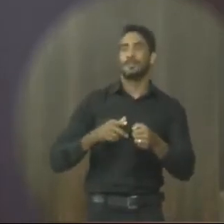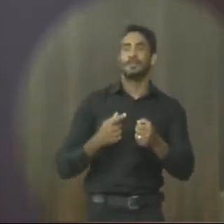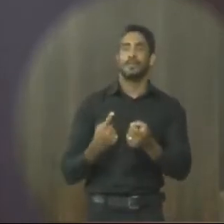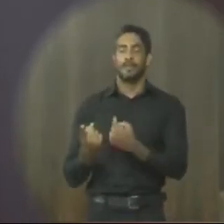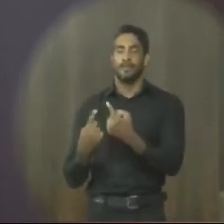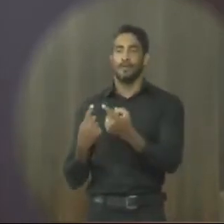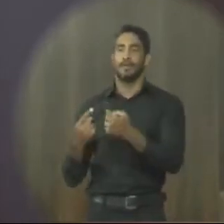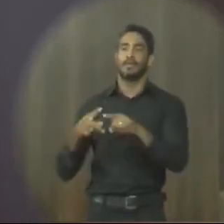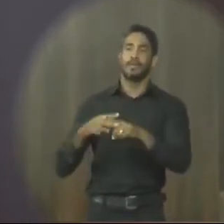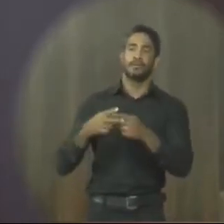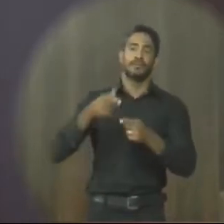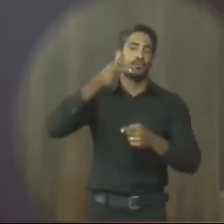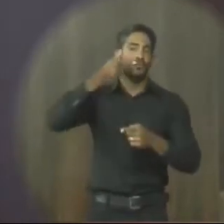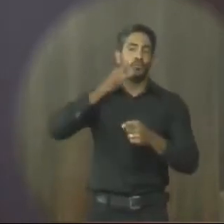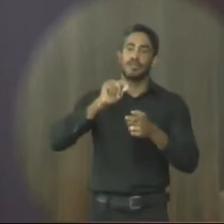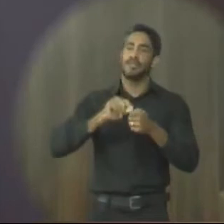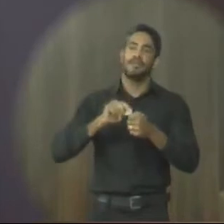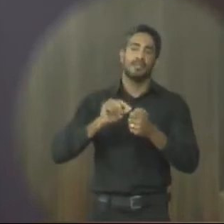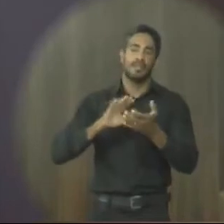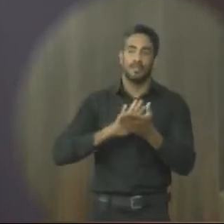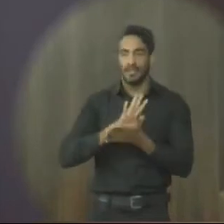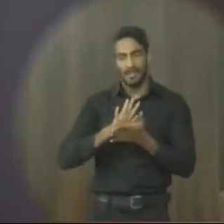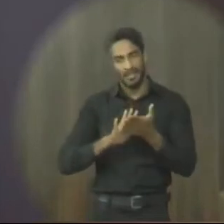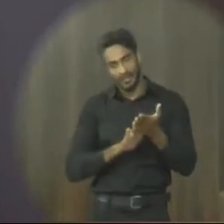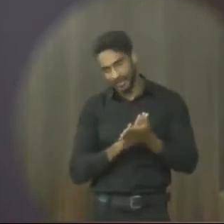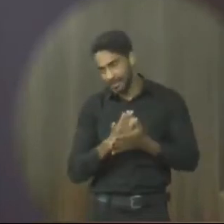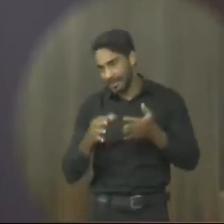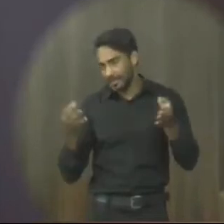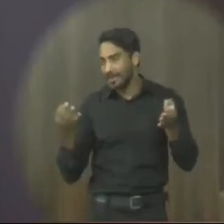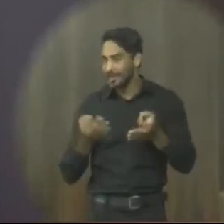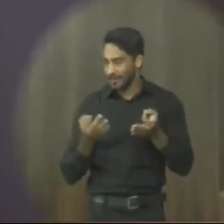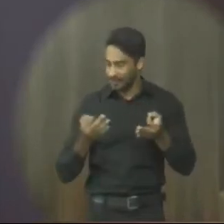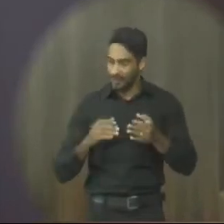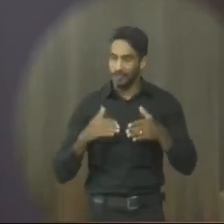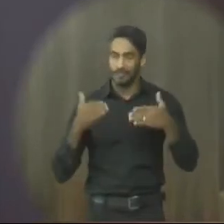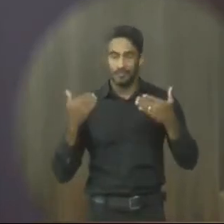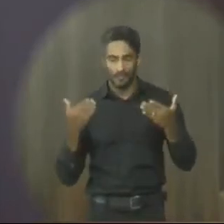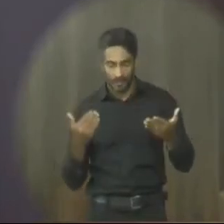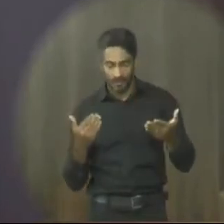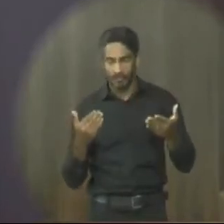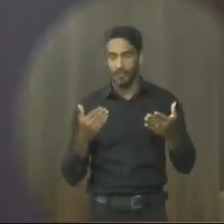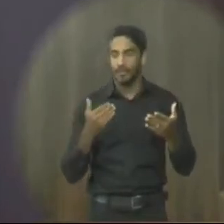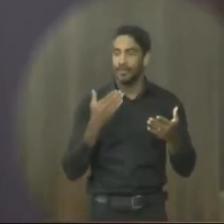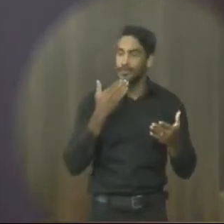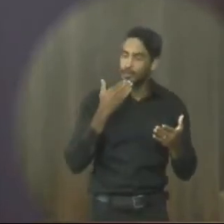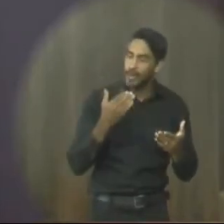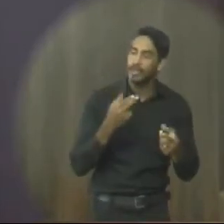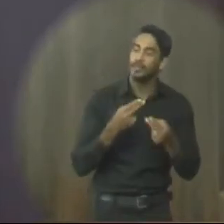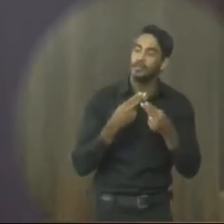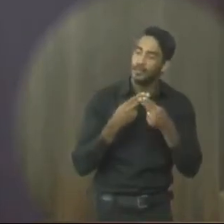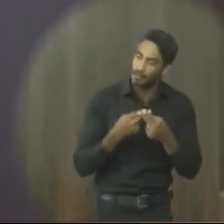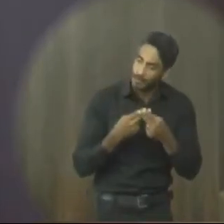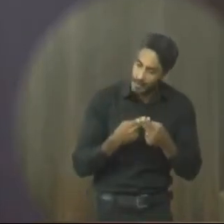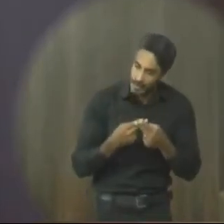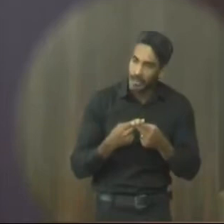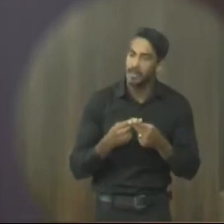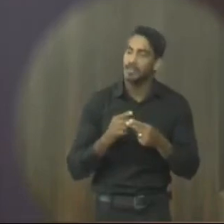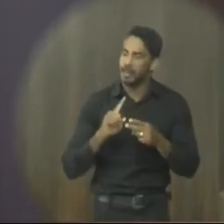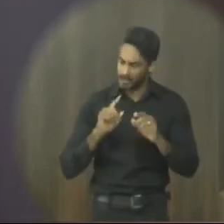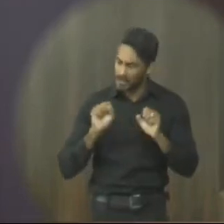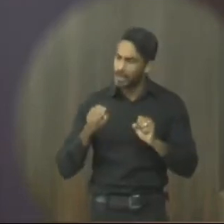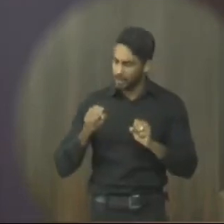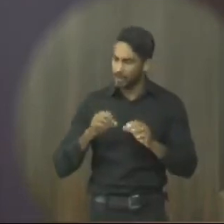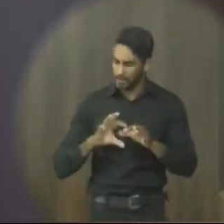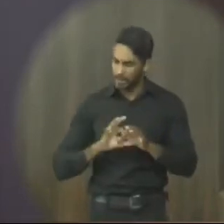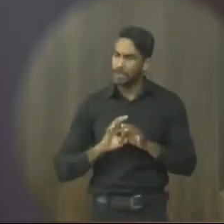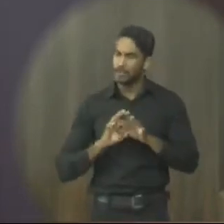nas ruas e não consigo fazer nada efetivamente, né? Então a gente, né, perde um pouco de paciência, mas a gente está lá à disposição,